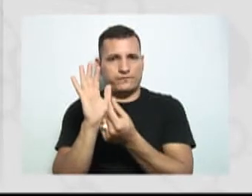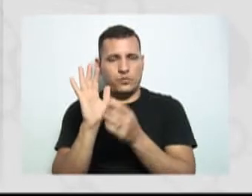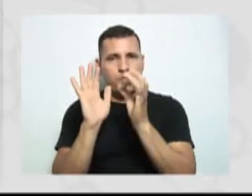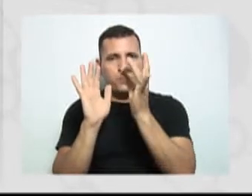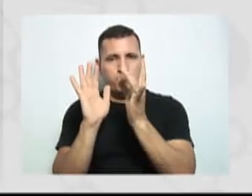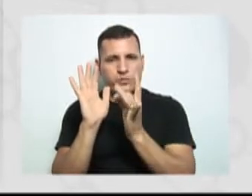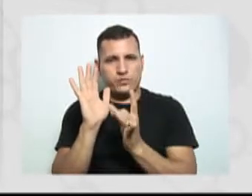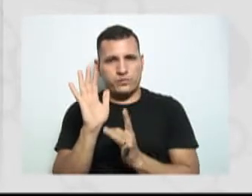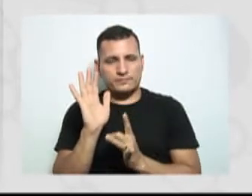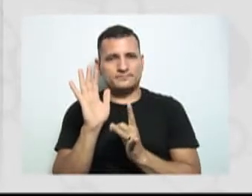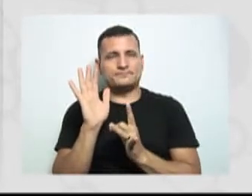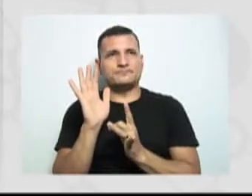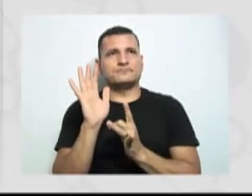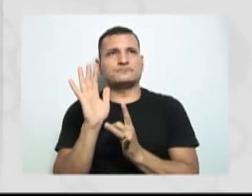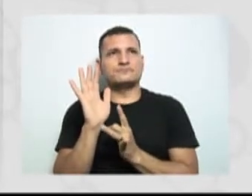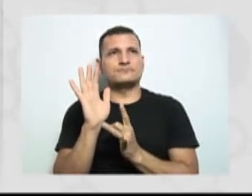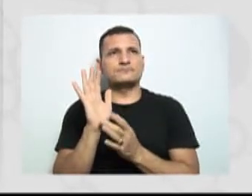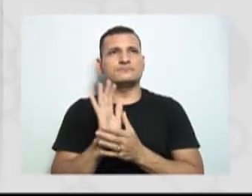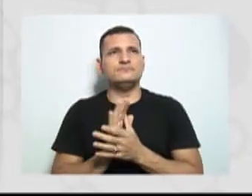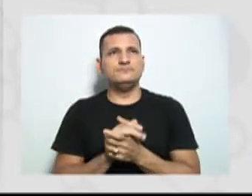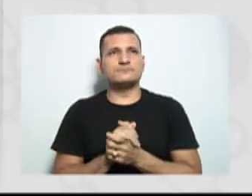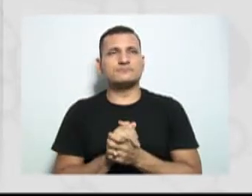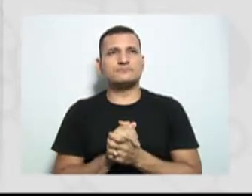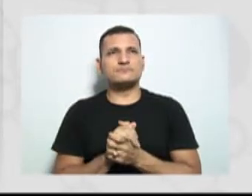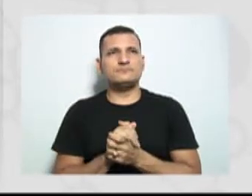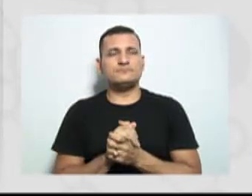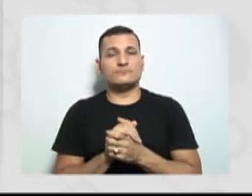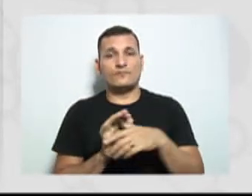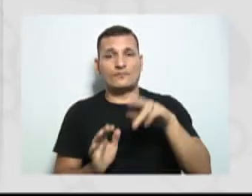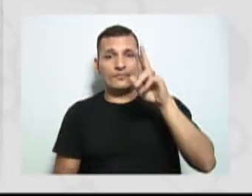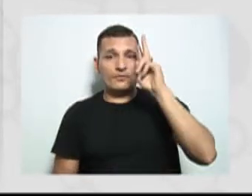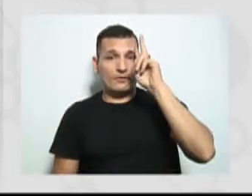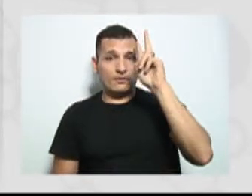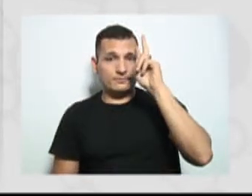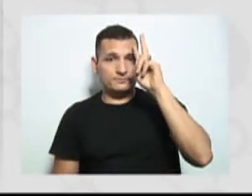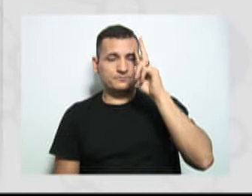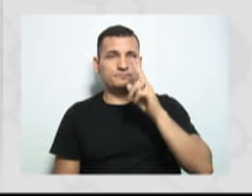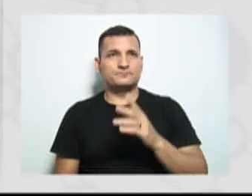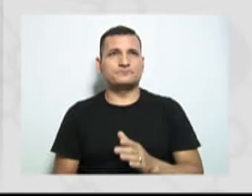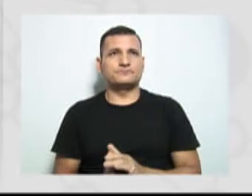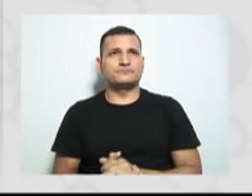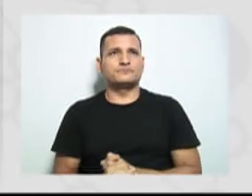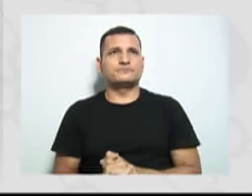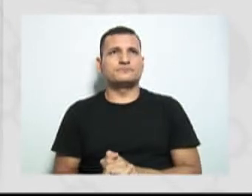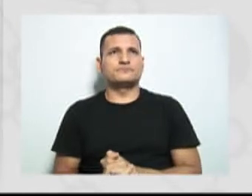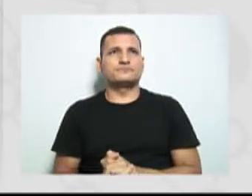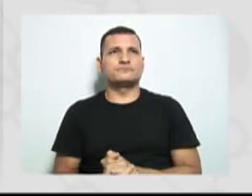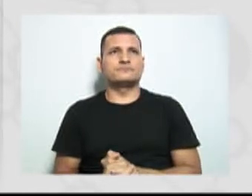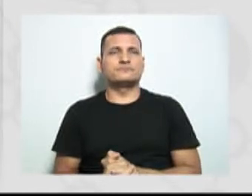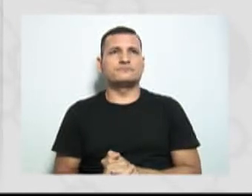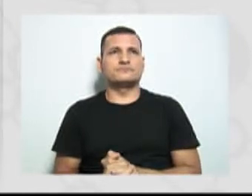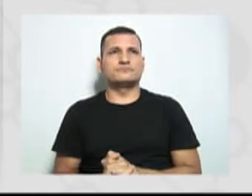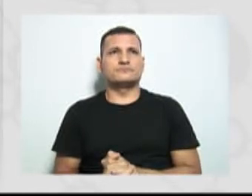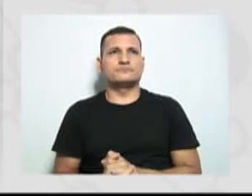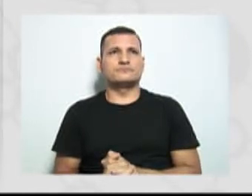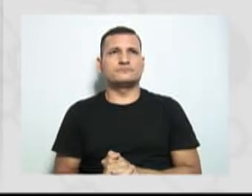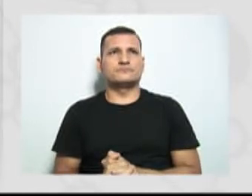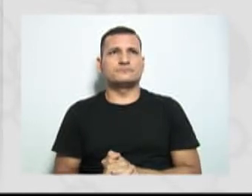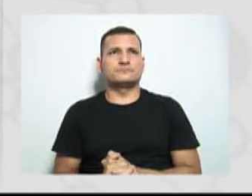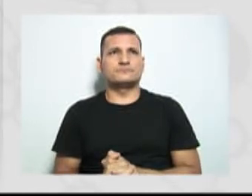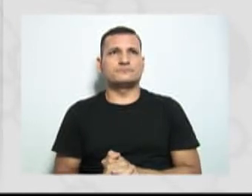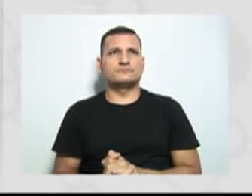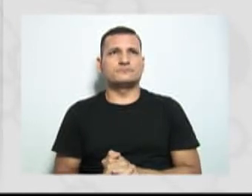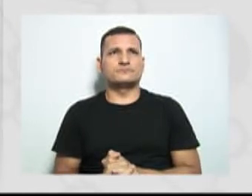custo por unidade, certo? Lembrando que nesse quadrinho nós teremos o que? Os nossos